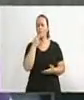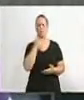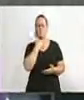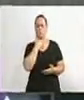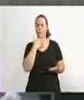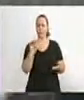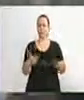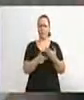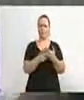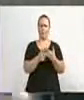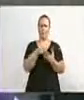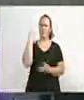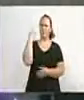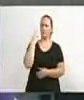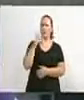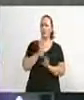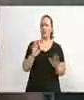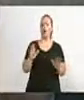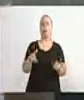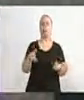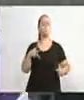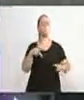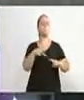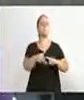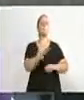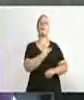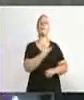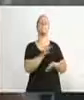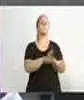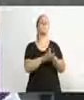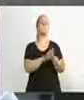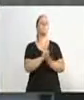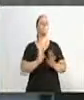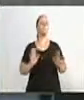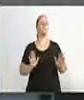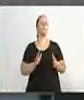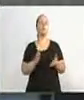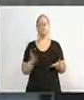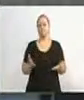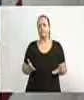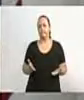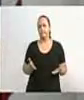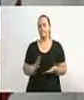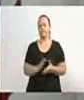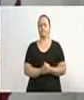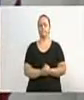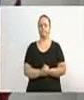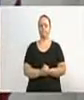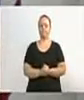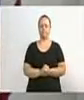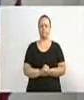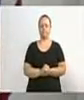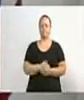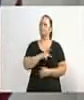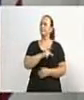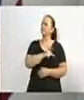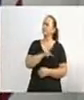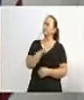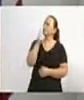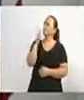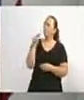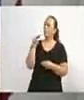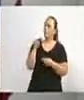era esse o papel do vereador e que o poder público não fornece macadame para pátio de residência. Obrigado, vereador. Presidente, concede mais 1 minuto e meio